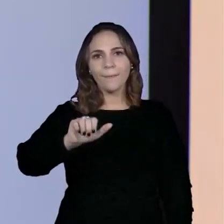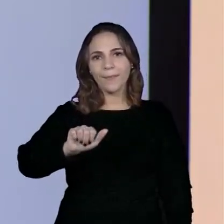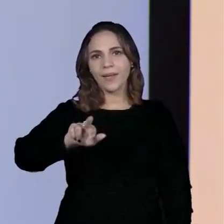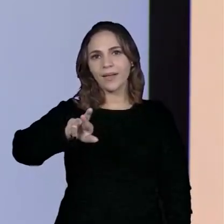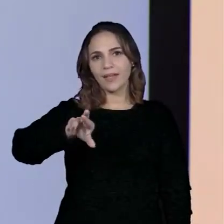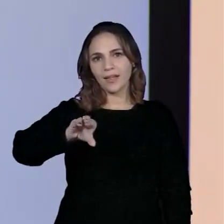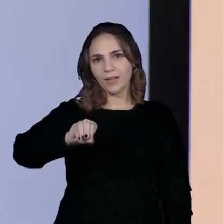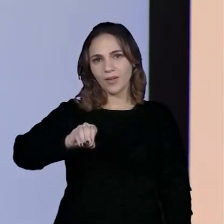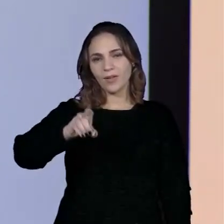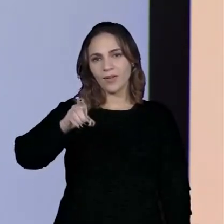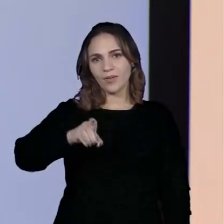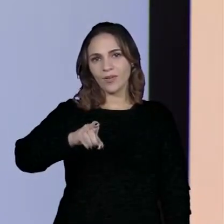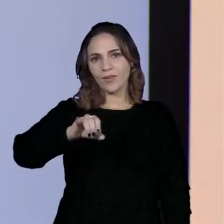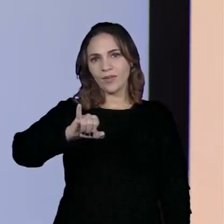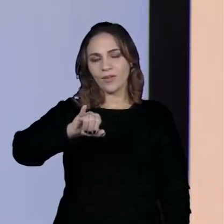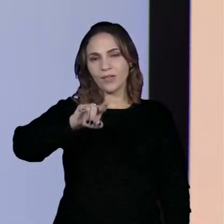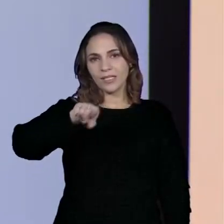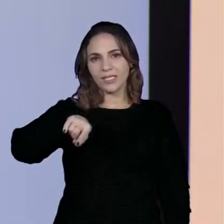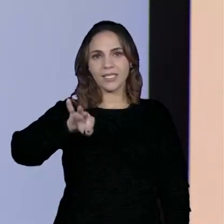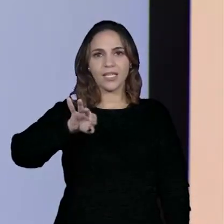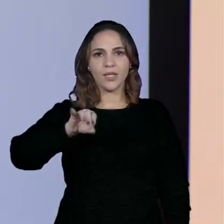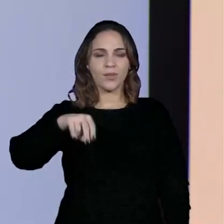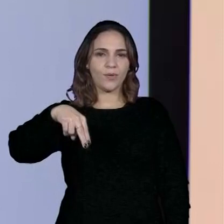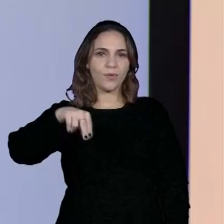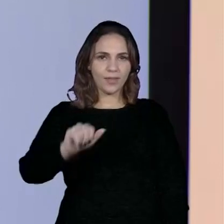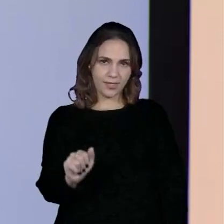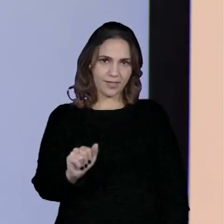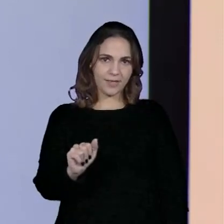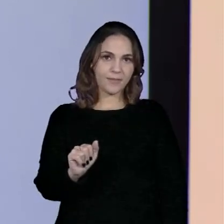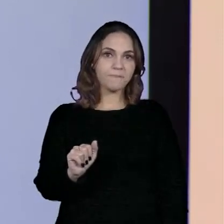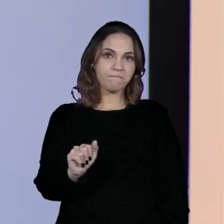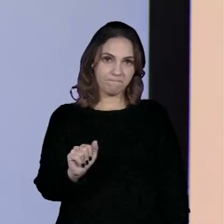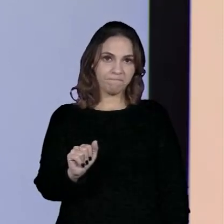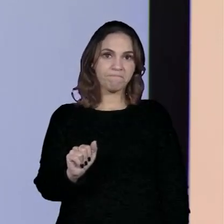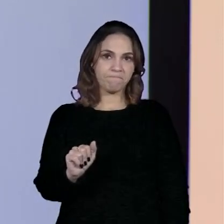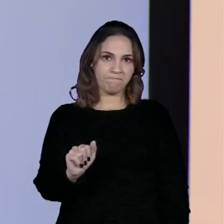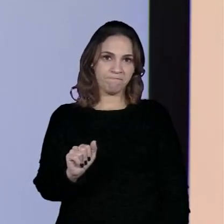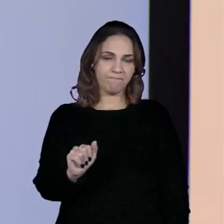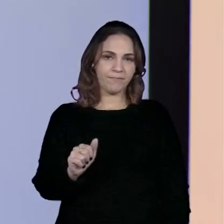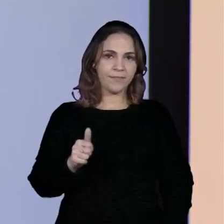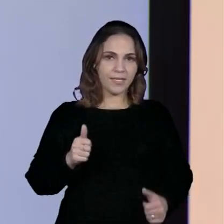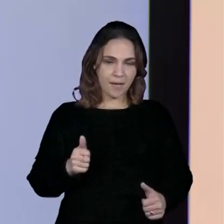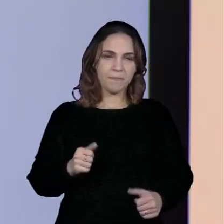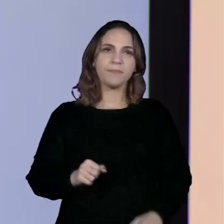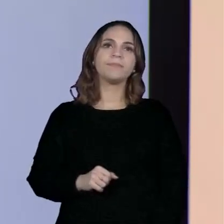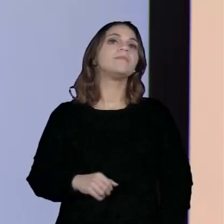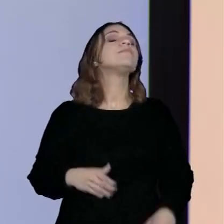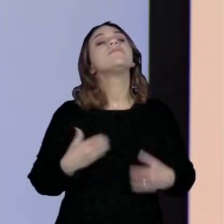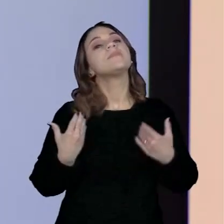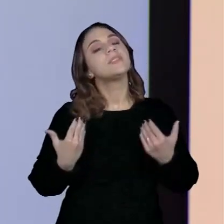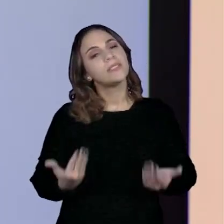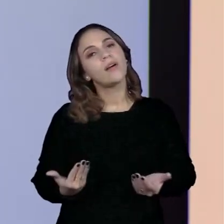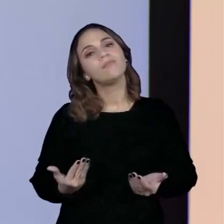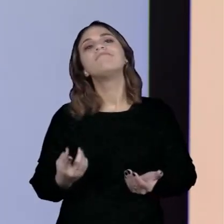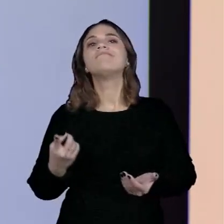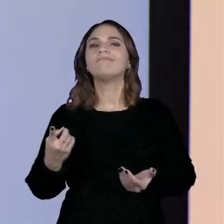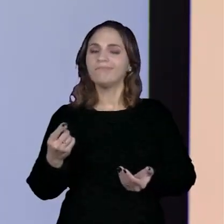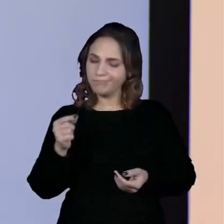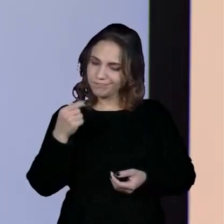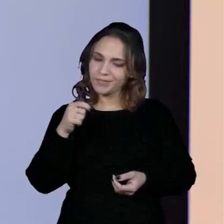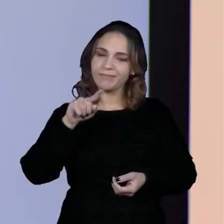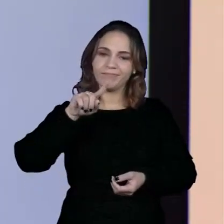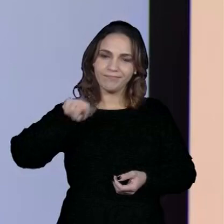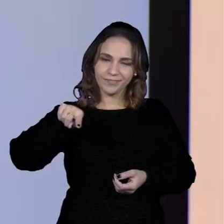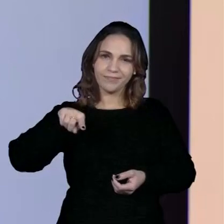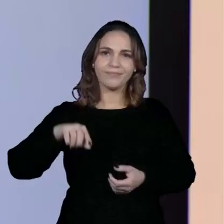sílaba antepenúltima é a mais forte, ela é uma proparoxítona. Portanto, tem